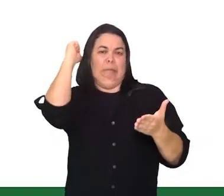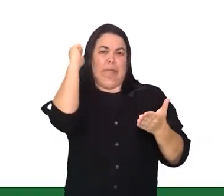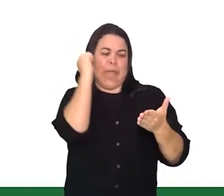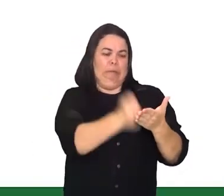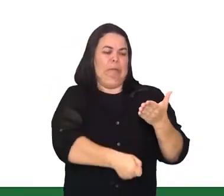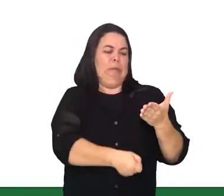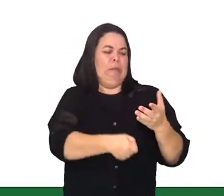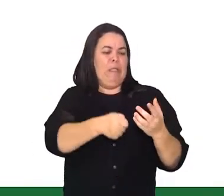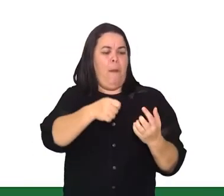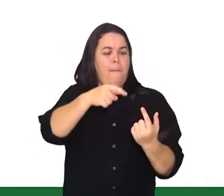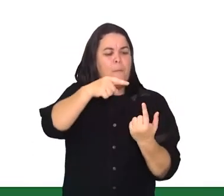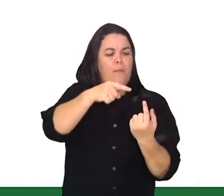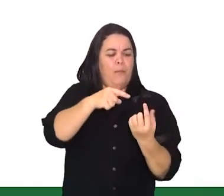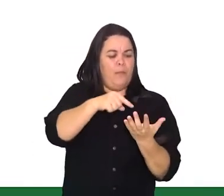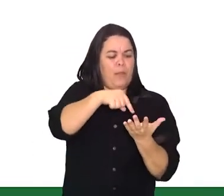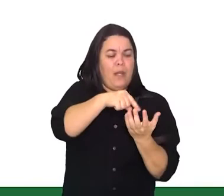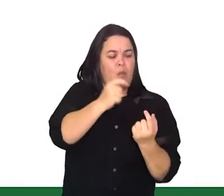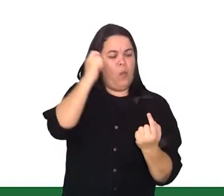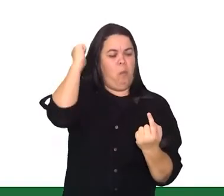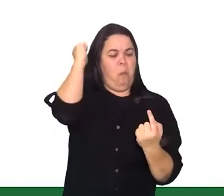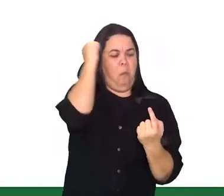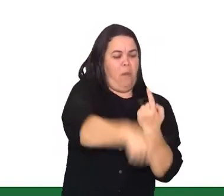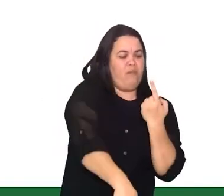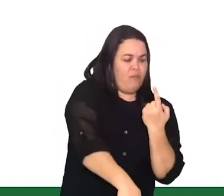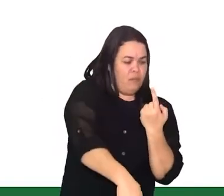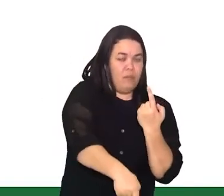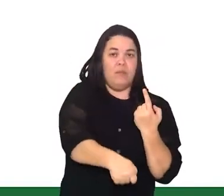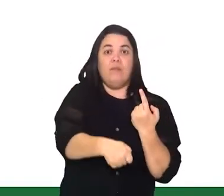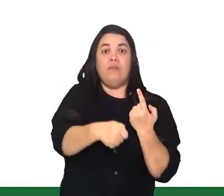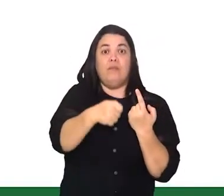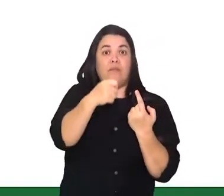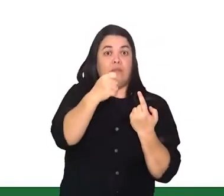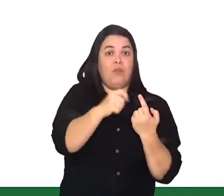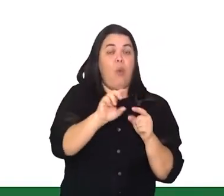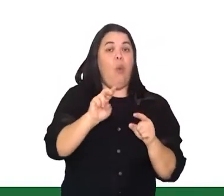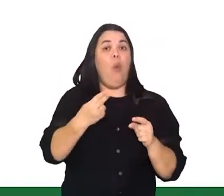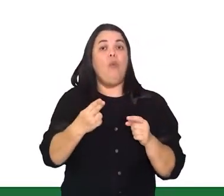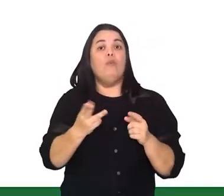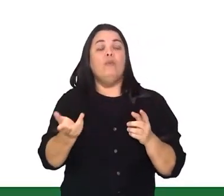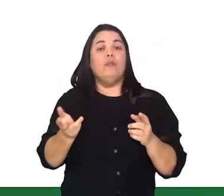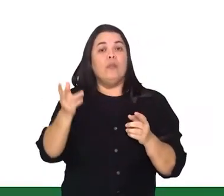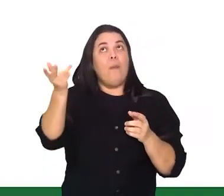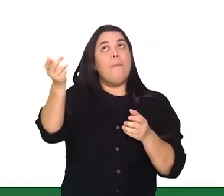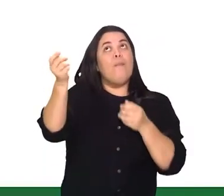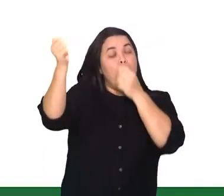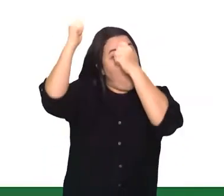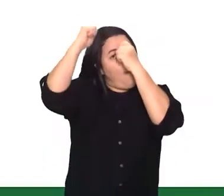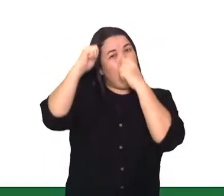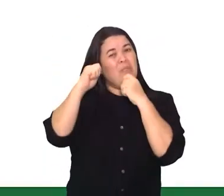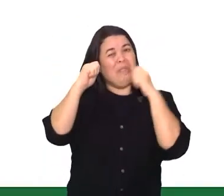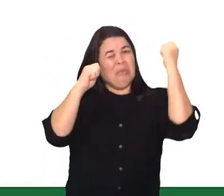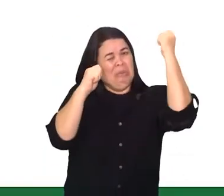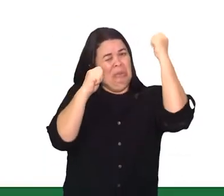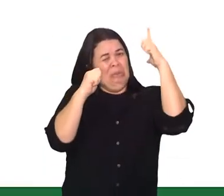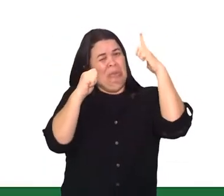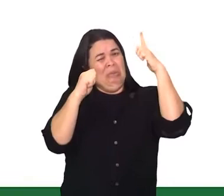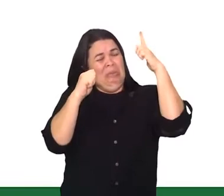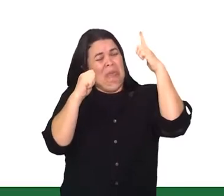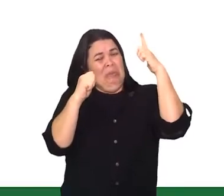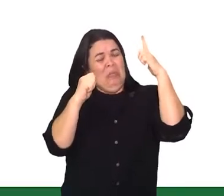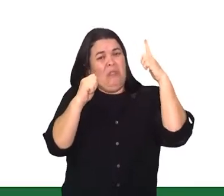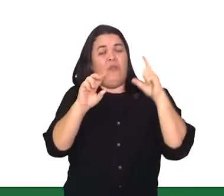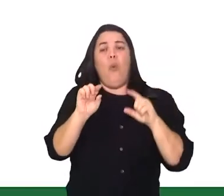prego. Ponha seu boné na cabeça, o sol está muito forte. Miriam é a cabeça da